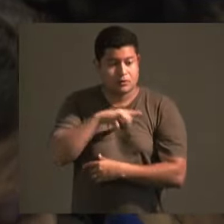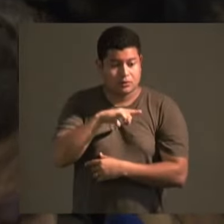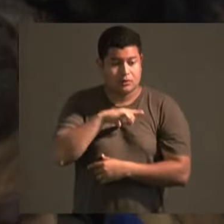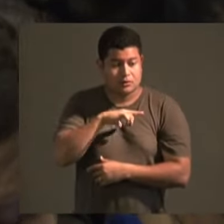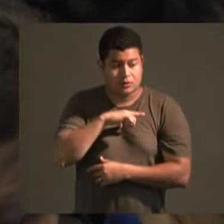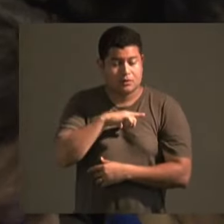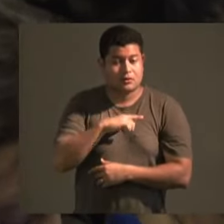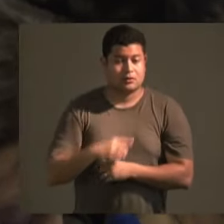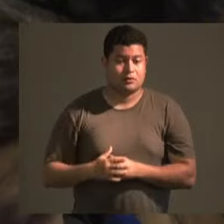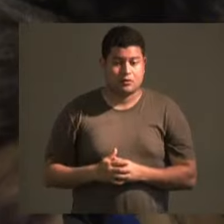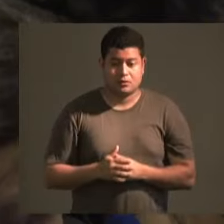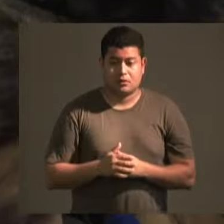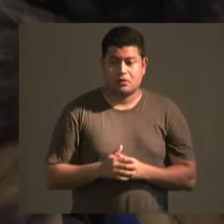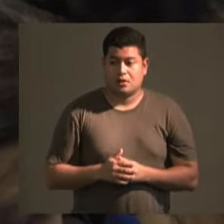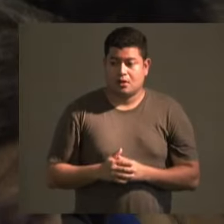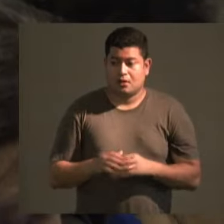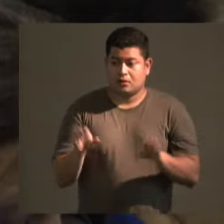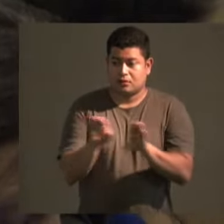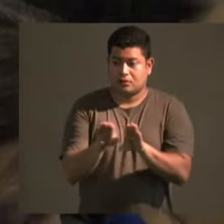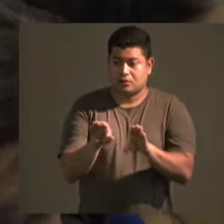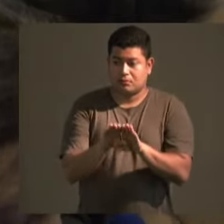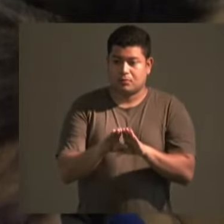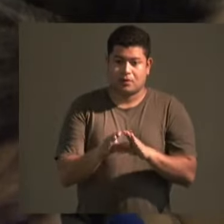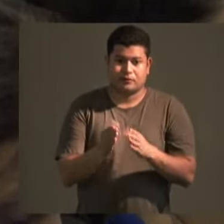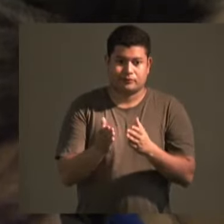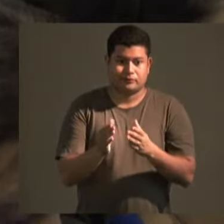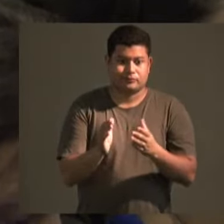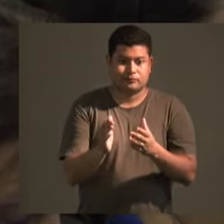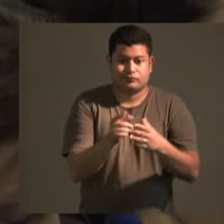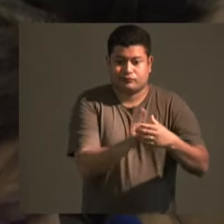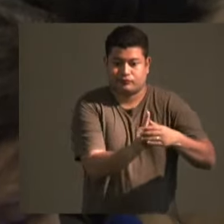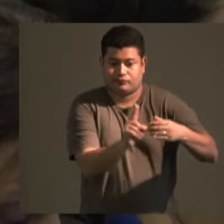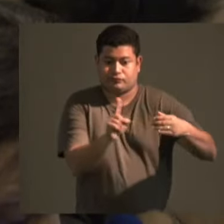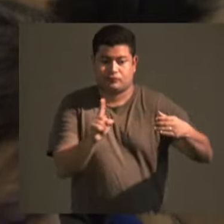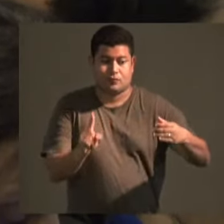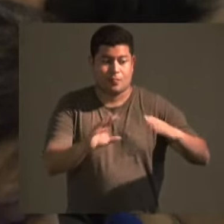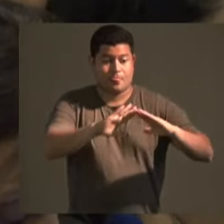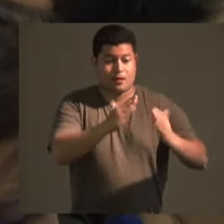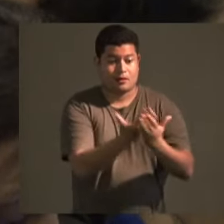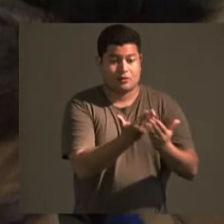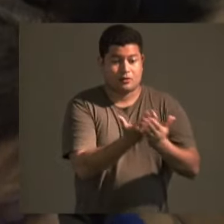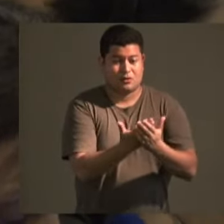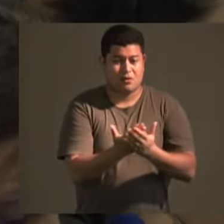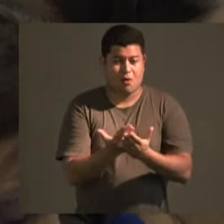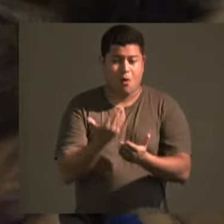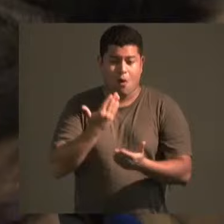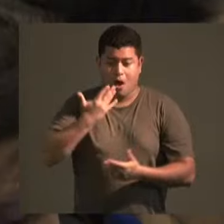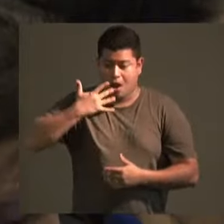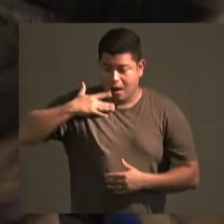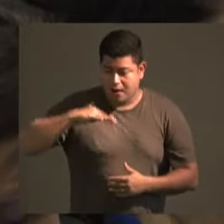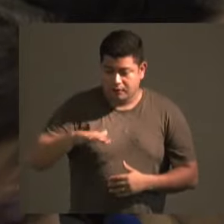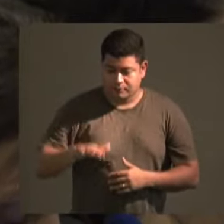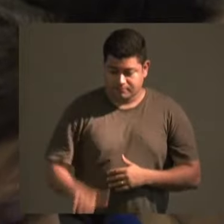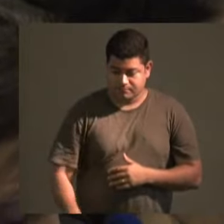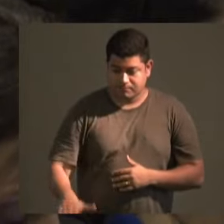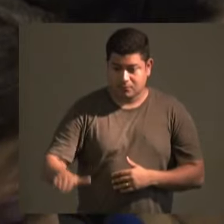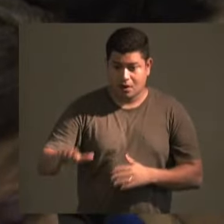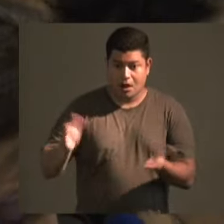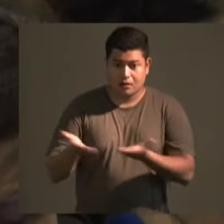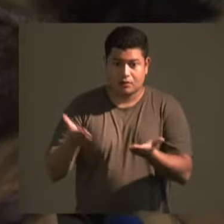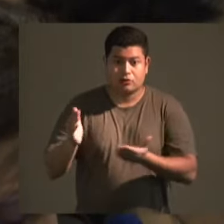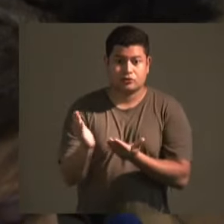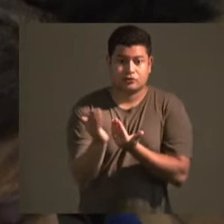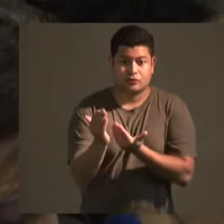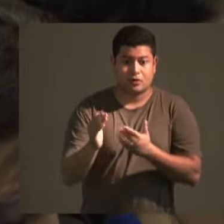Sua exclusão de escola já vem desde do infanto, agora juvenil, já estão pessoas chegando à